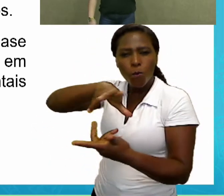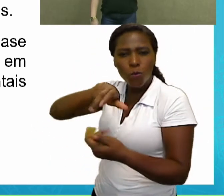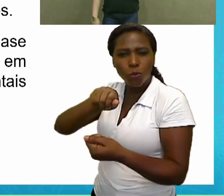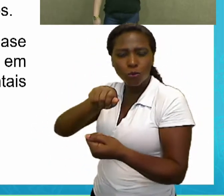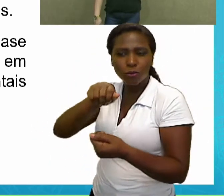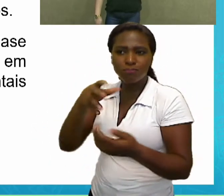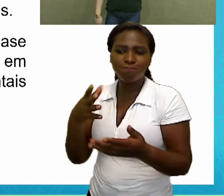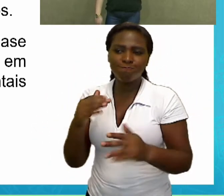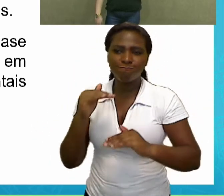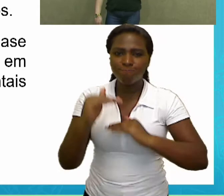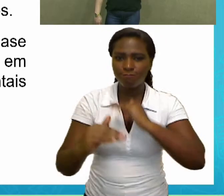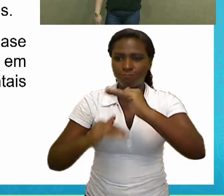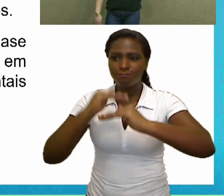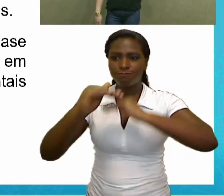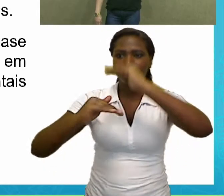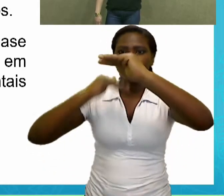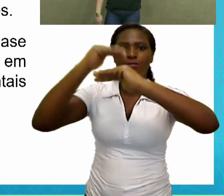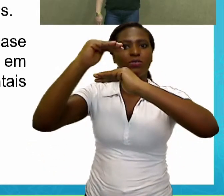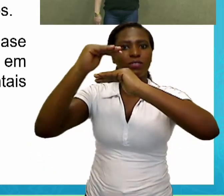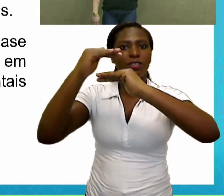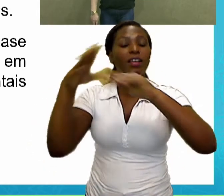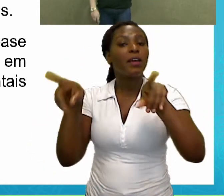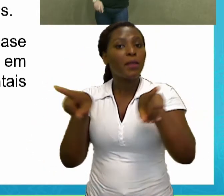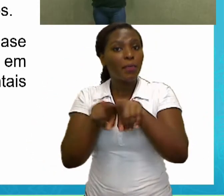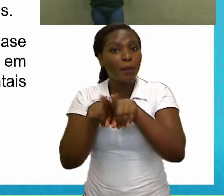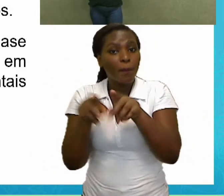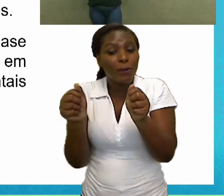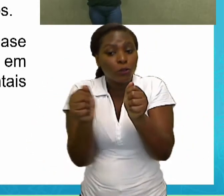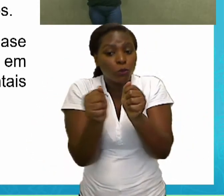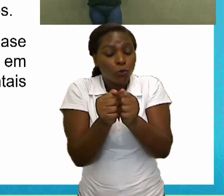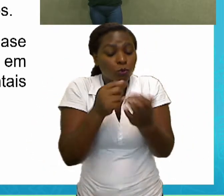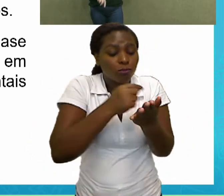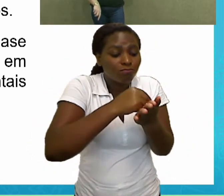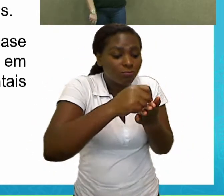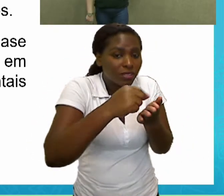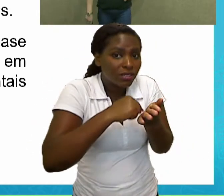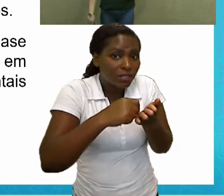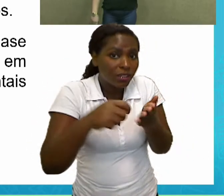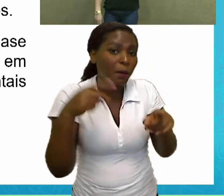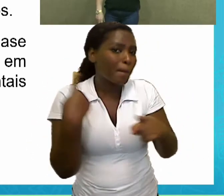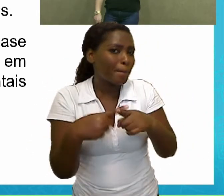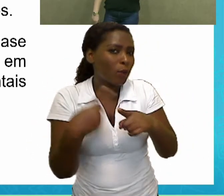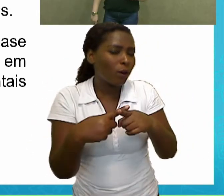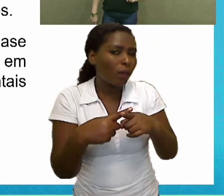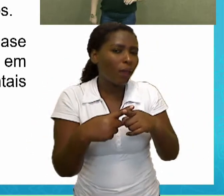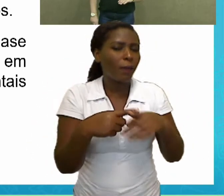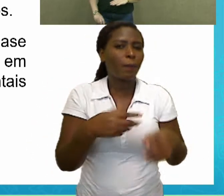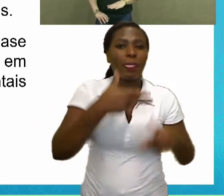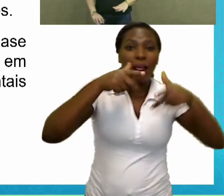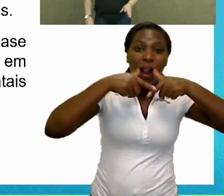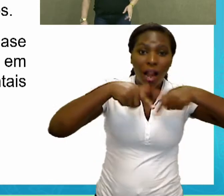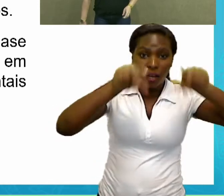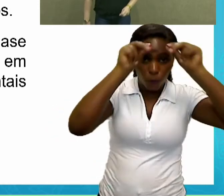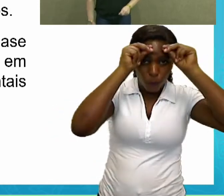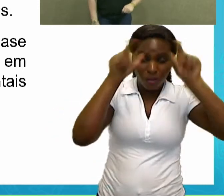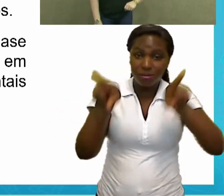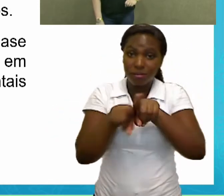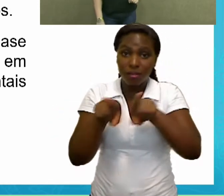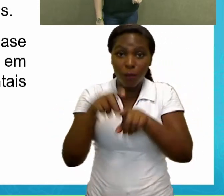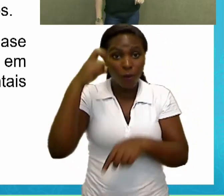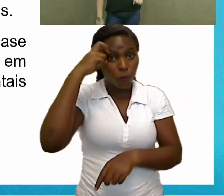e linguagem estão correlacionadas, caminhando junto. Sem a linguagem, o mundo